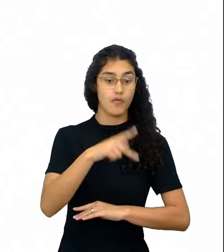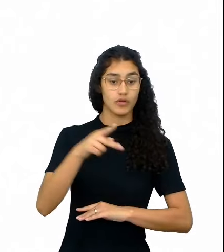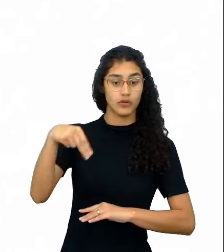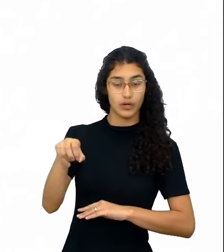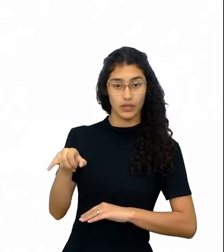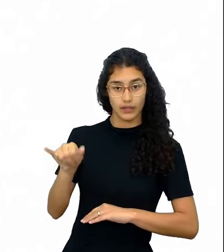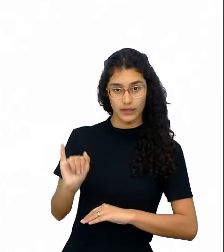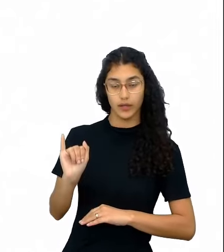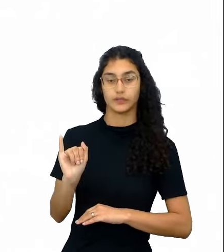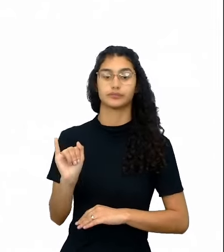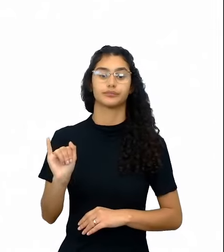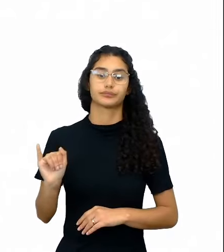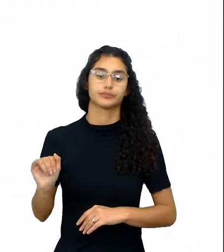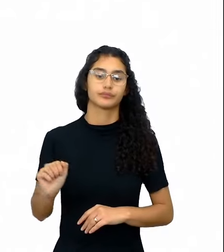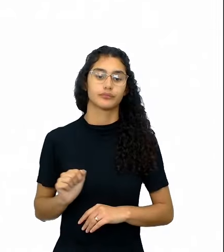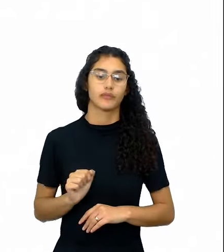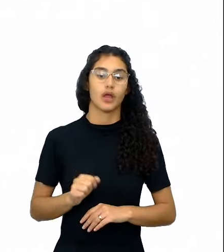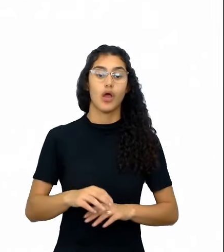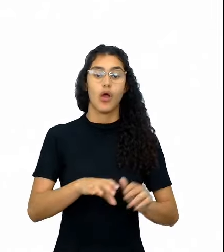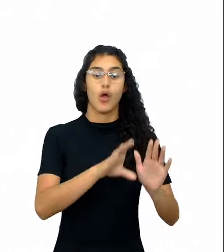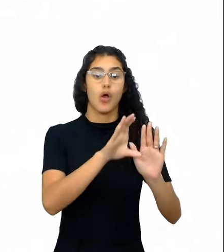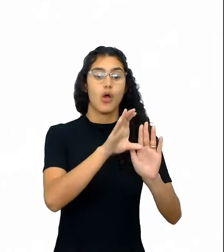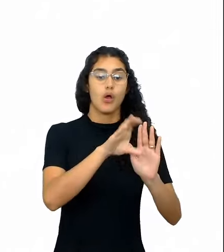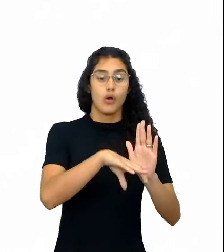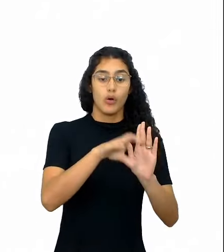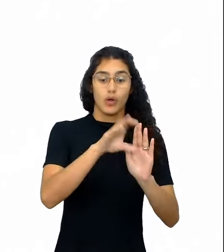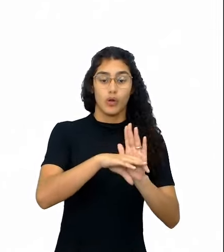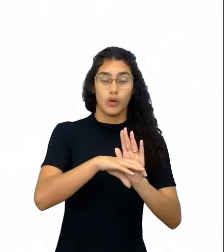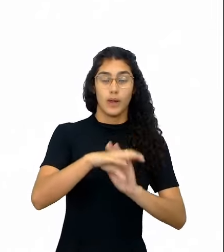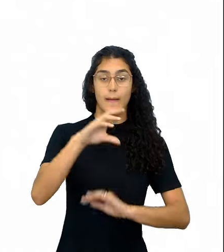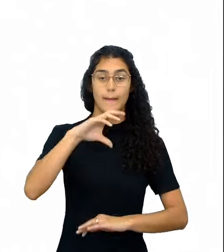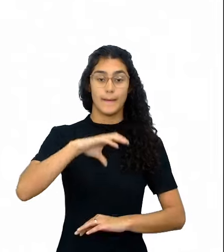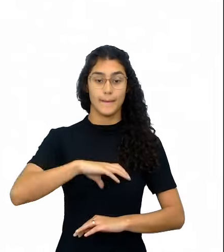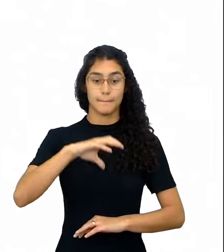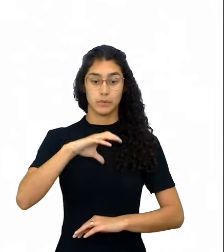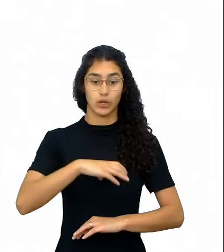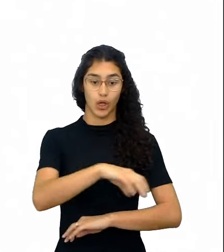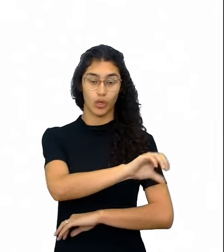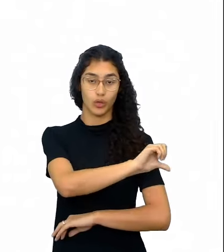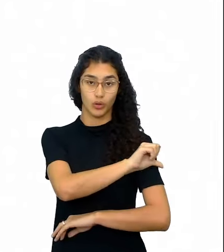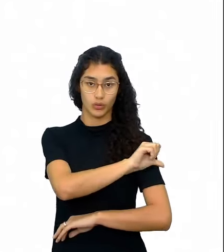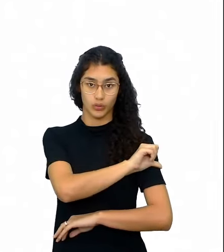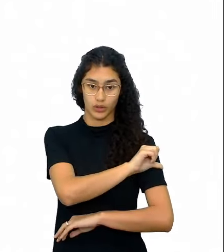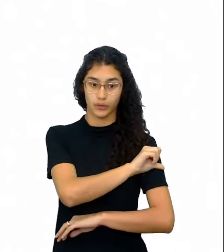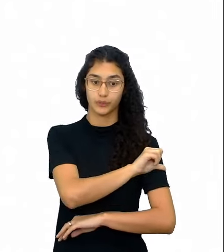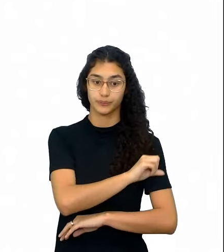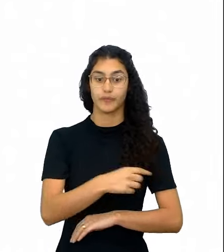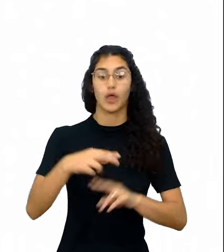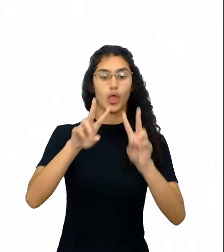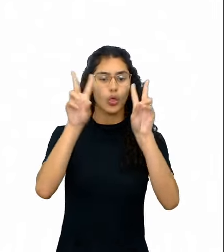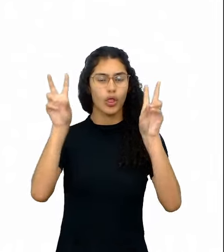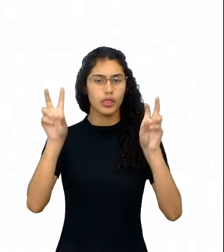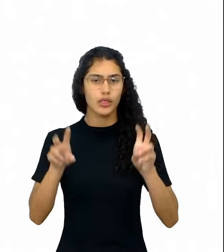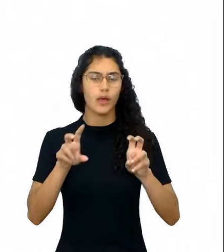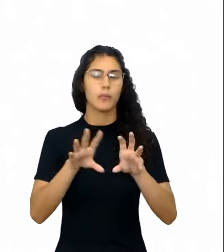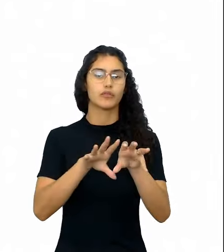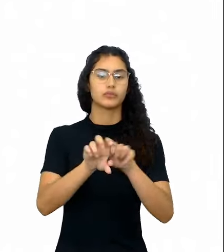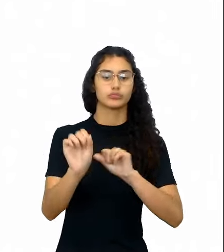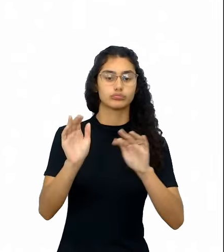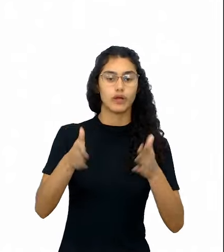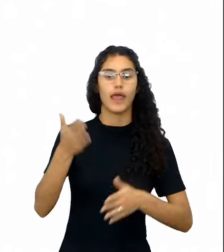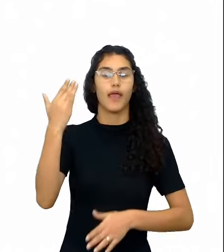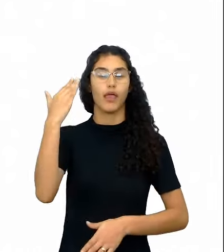já disse, o componente curricular é língua portuguesa, nono ano do ensino fundamental, e o tema da formação de hoje